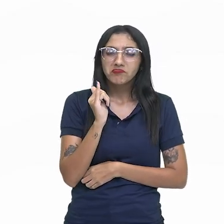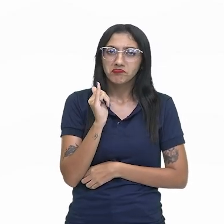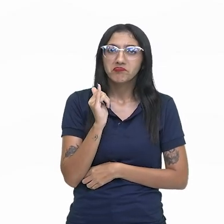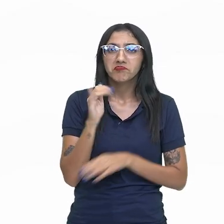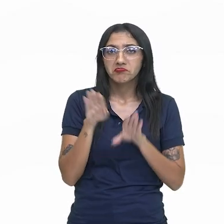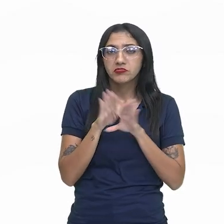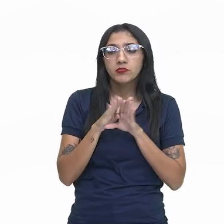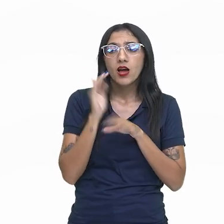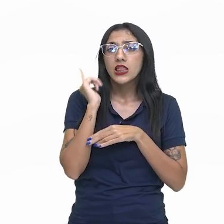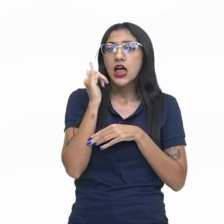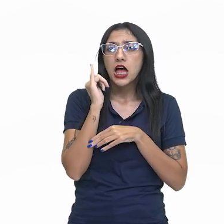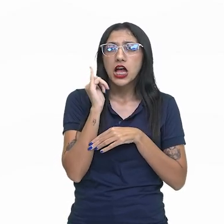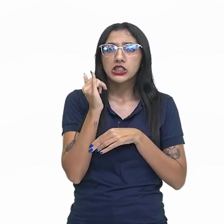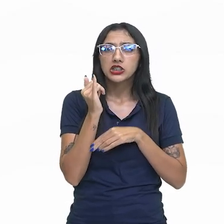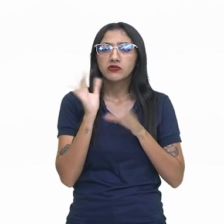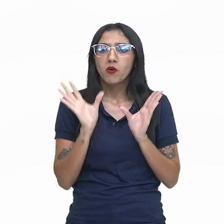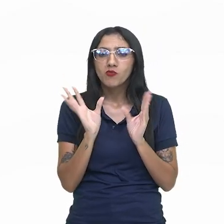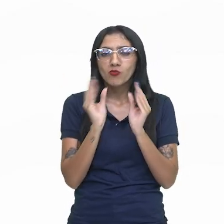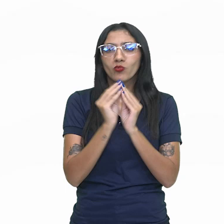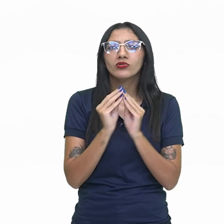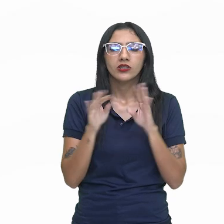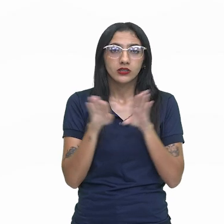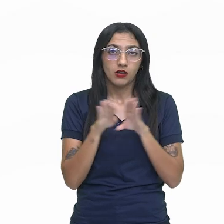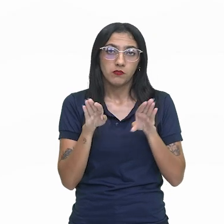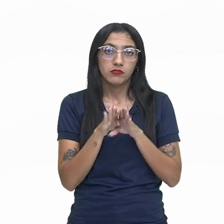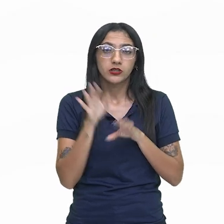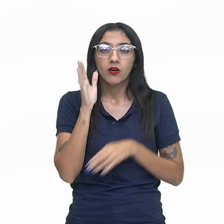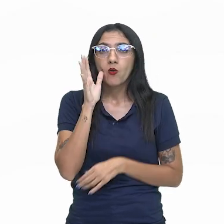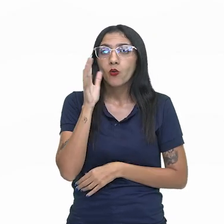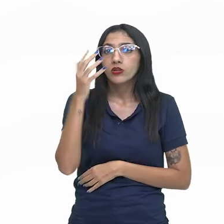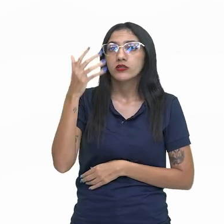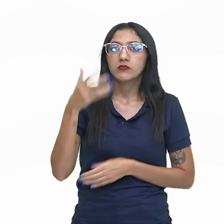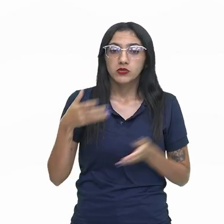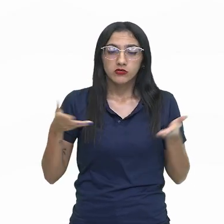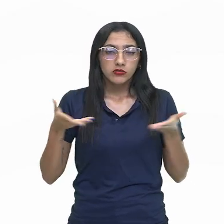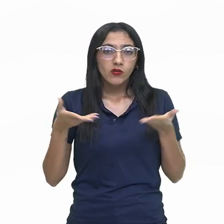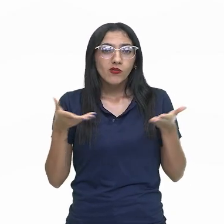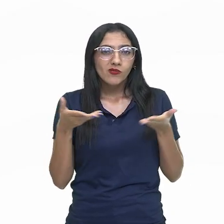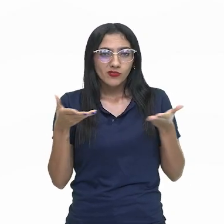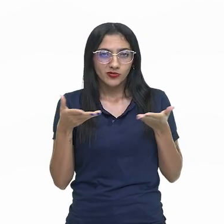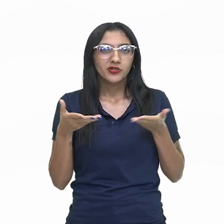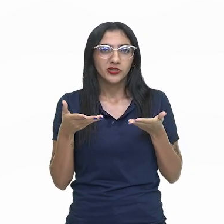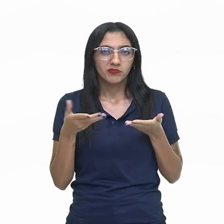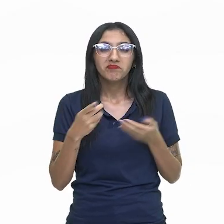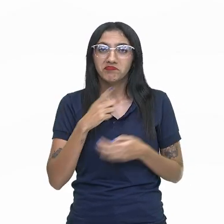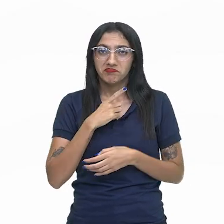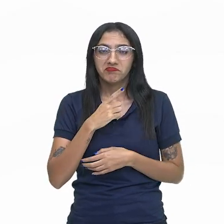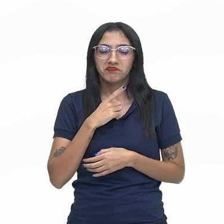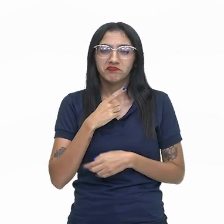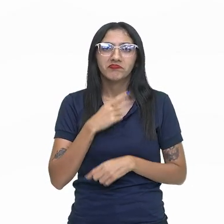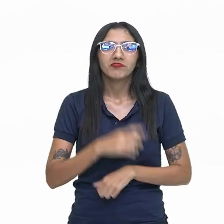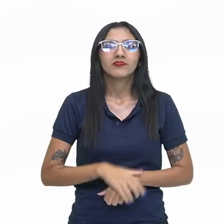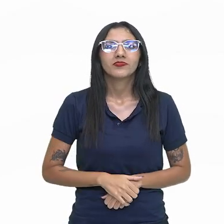narrativa bem breve dos acontecimentos atuais, também você encontrará.